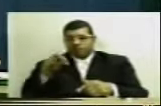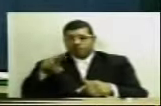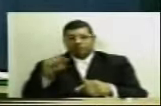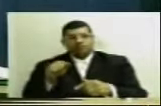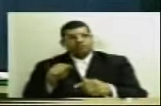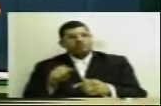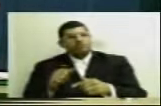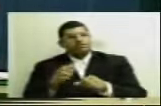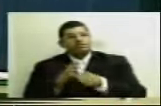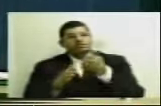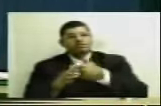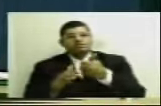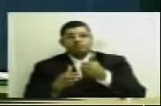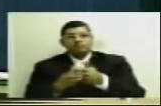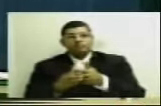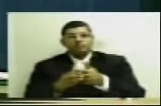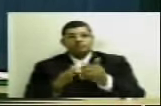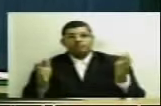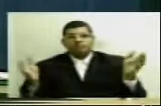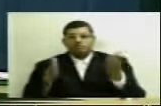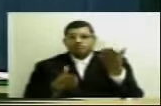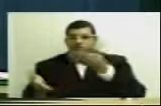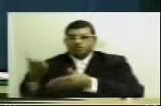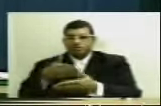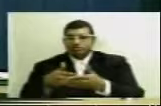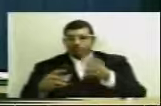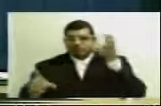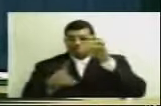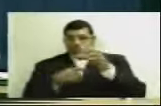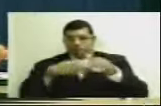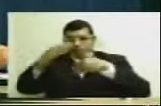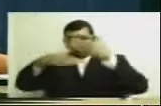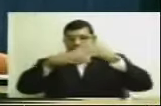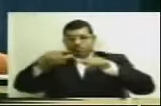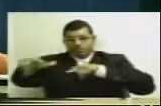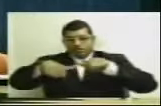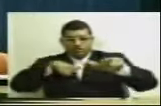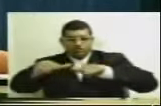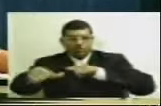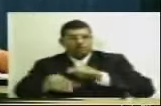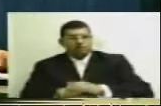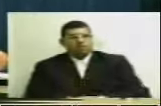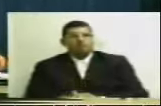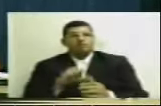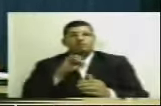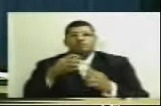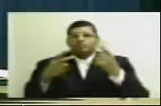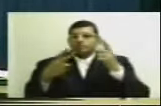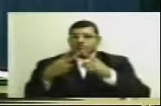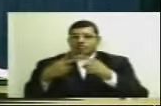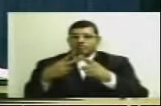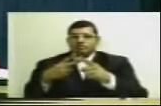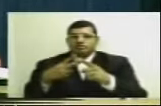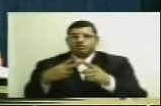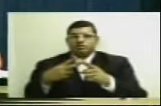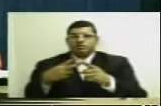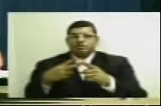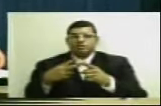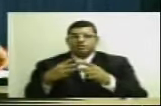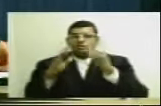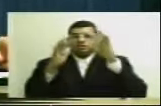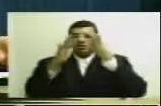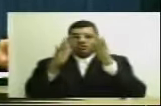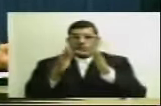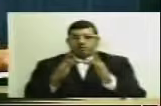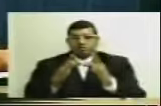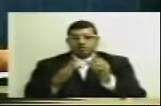comissionado. Primeiro, a medida afronta o princípio da proporcionalidade. Segundo, a